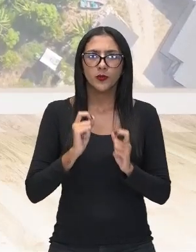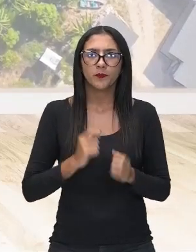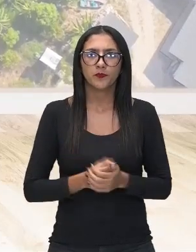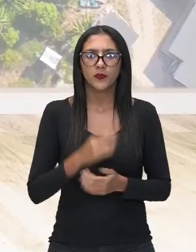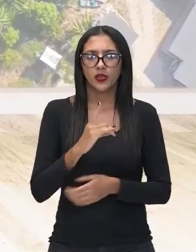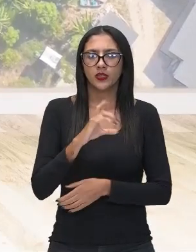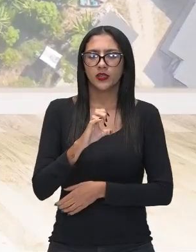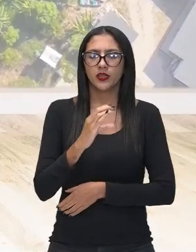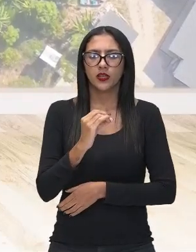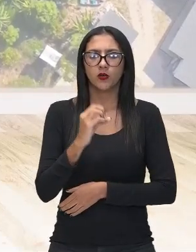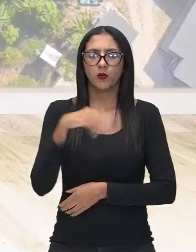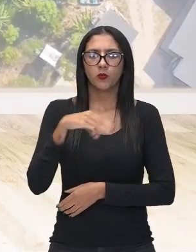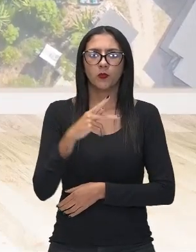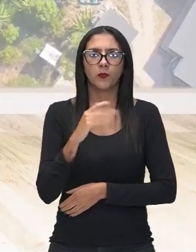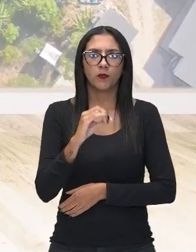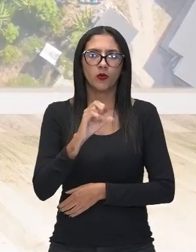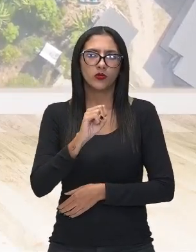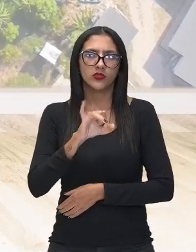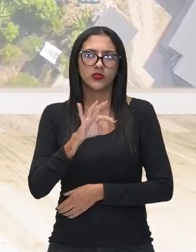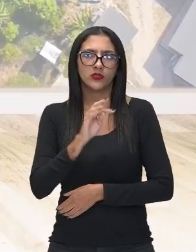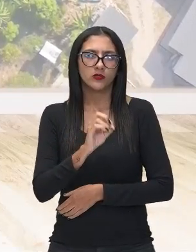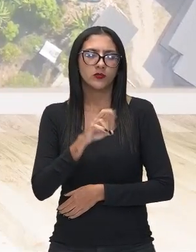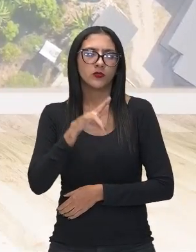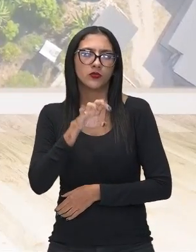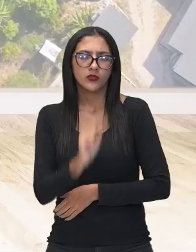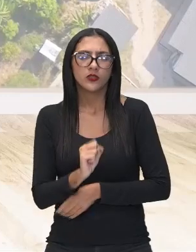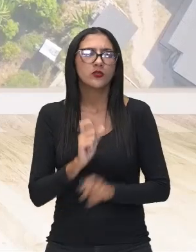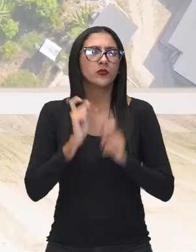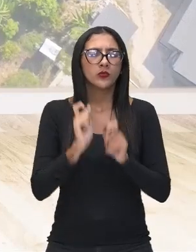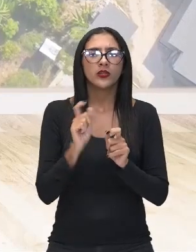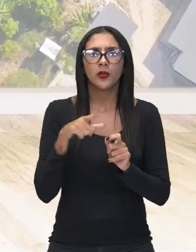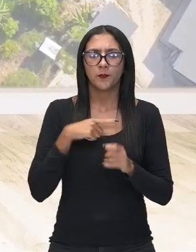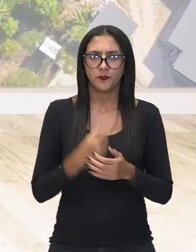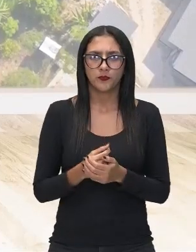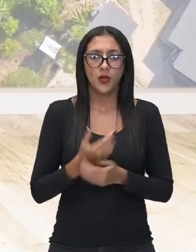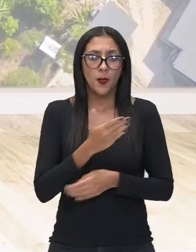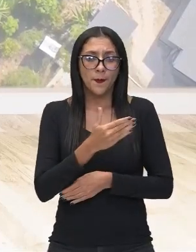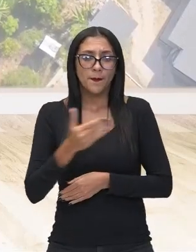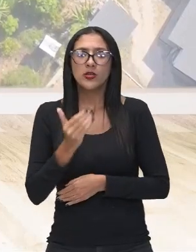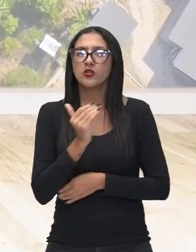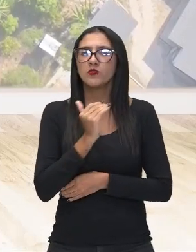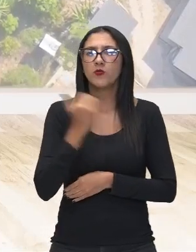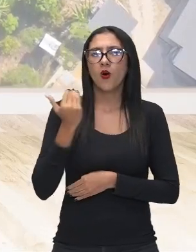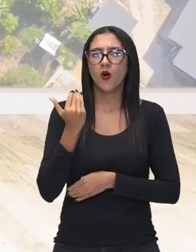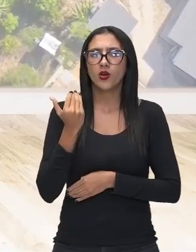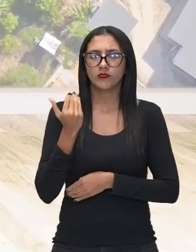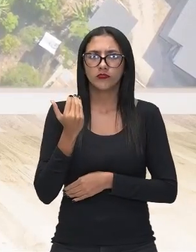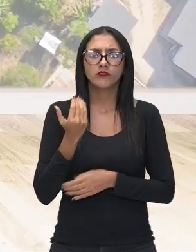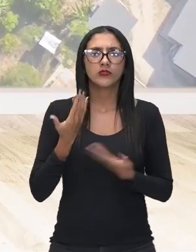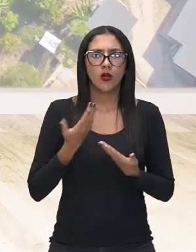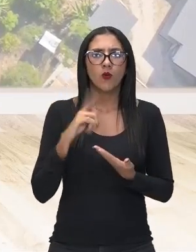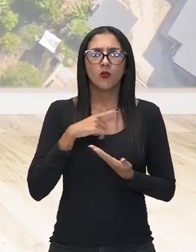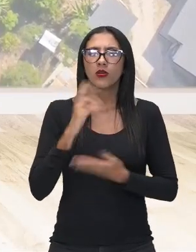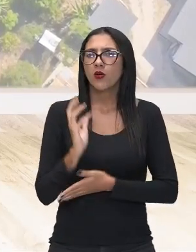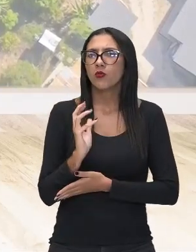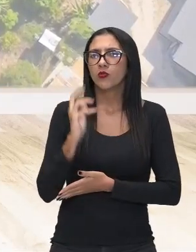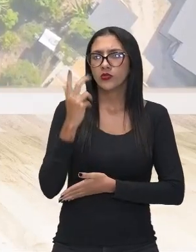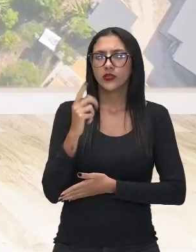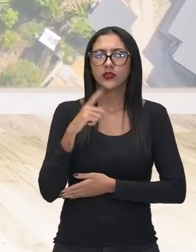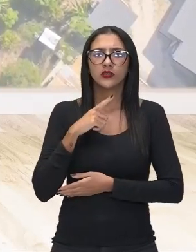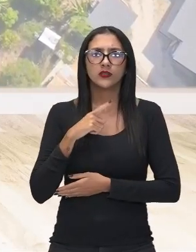porque como os peixes e as outras espécies morrem, aumenta ali a proliferação